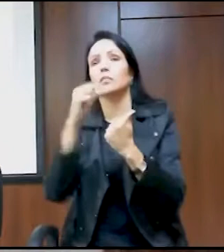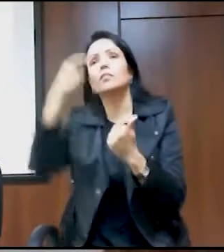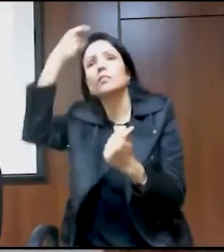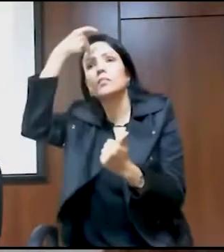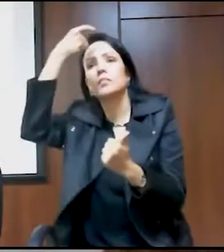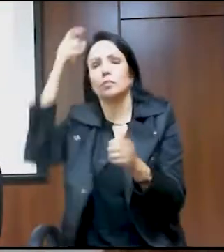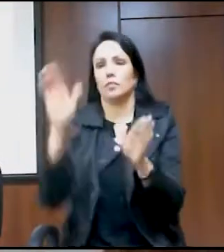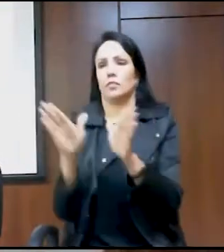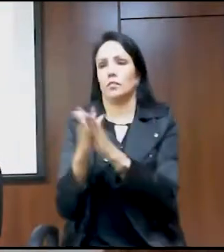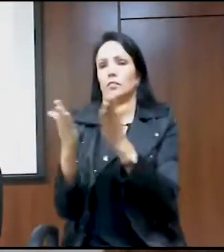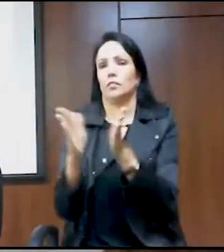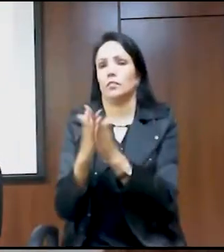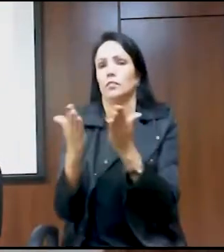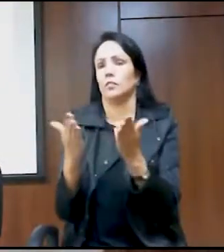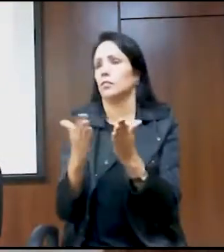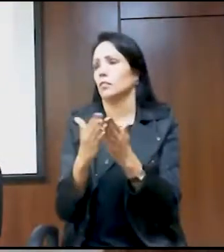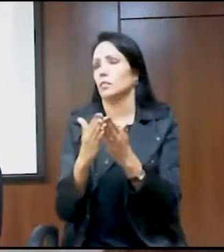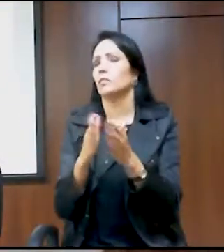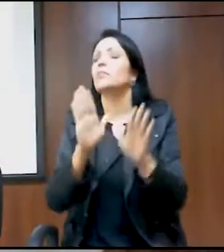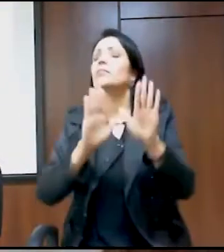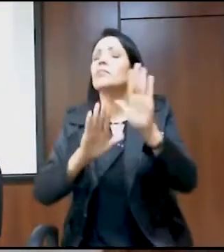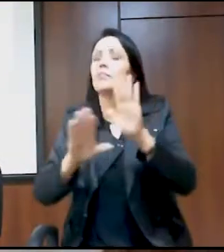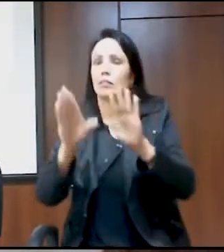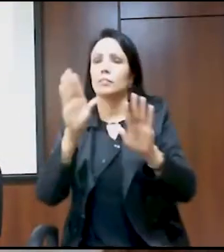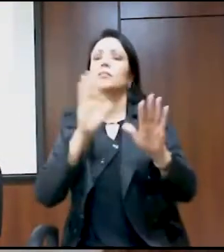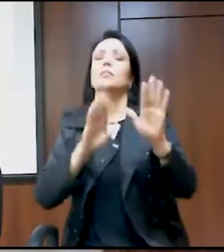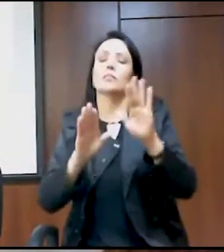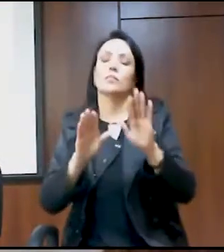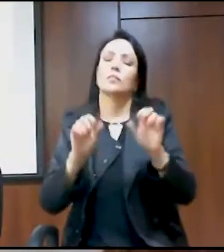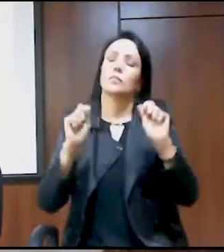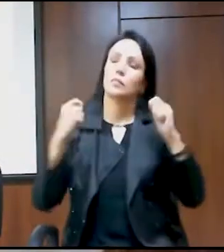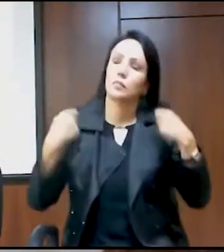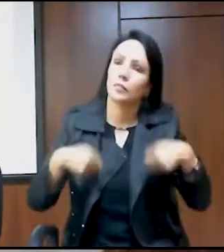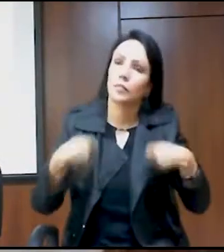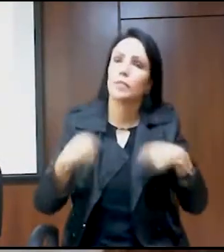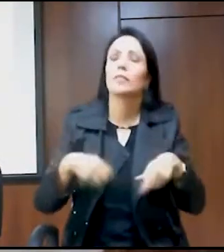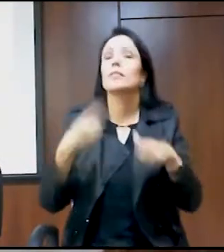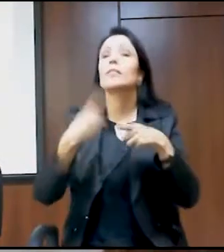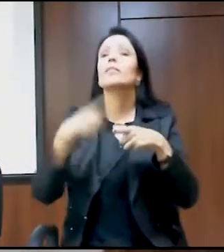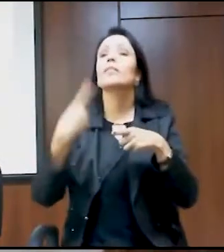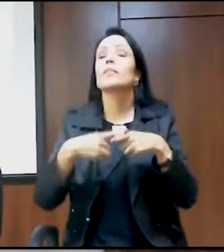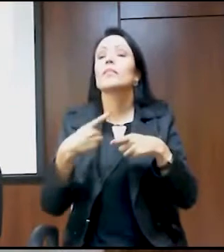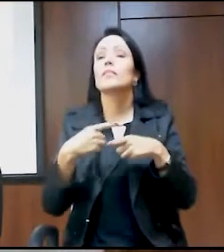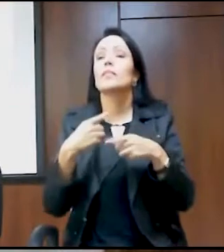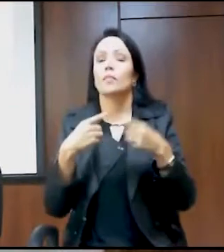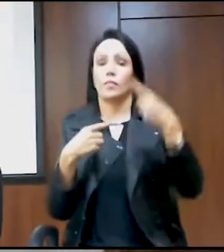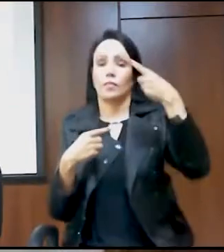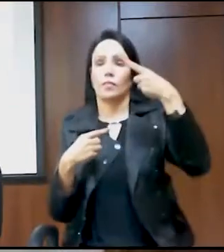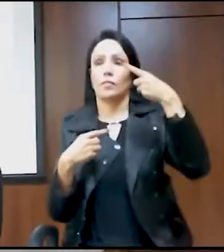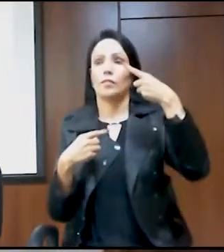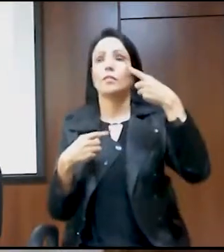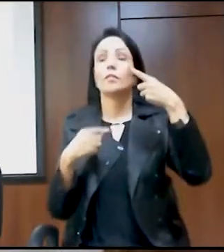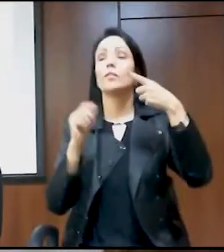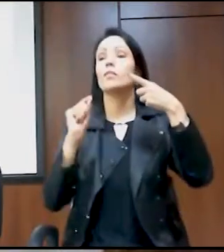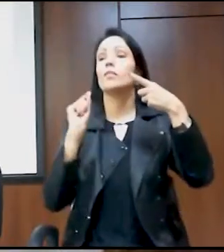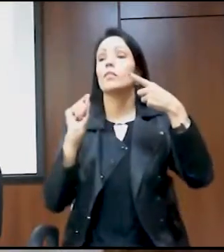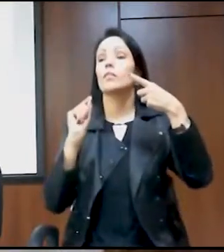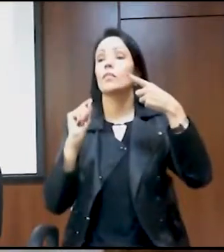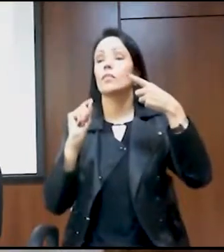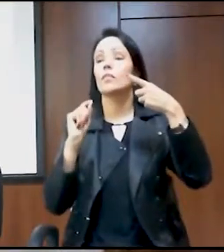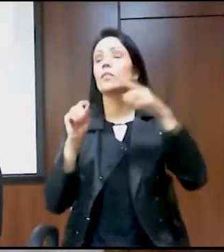de pobreza. E aí é um cuidado que a gente tem que tomar, porque a primeira questão é de que